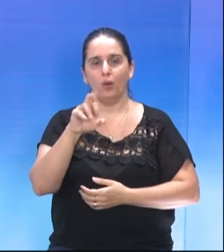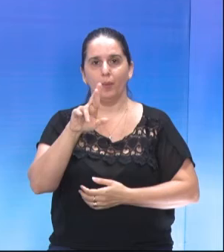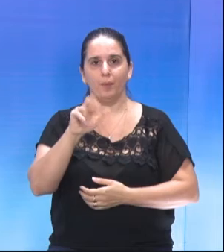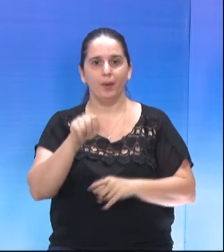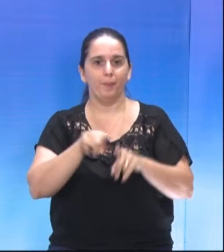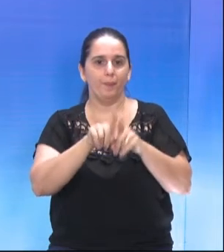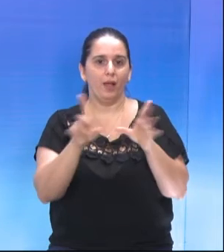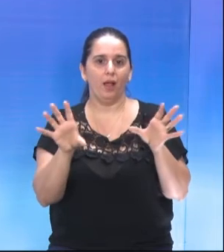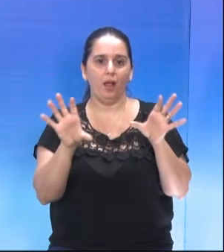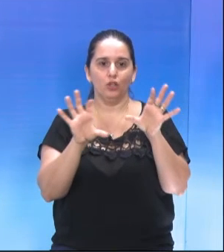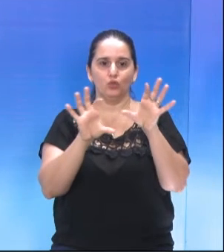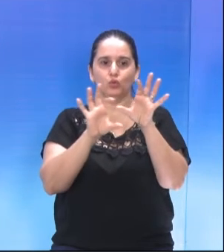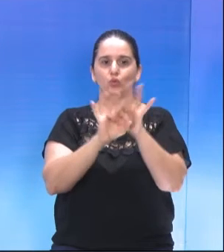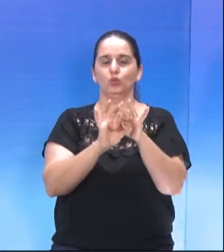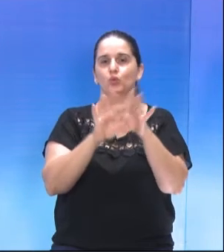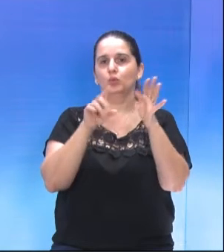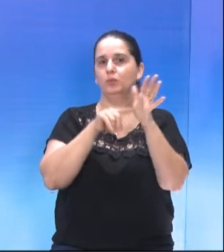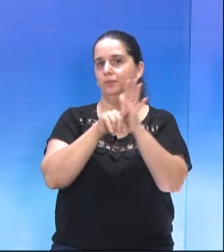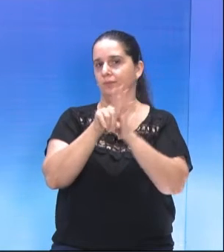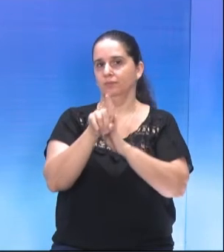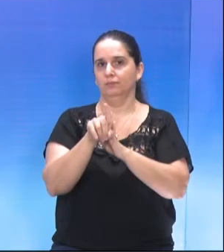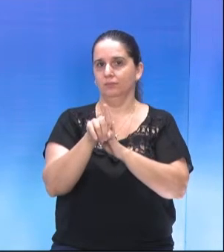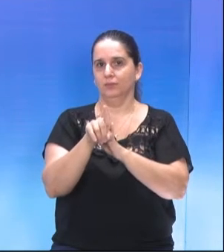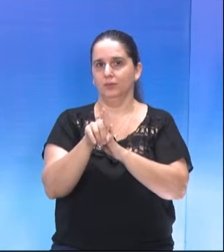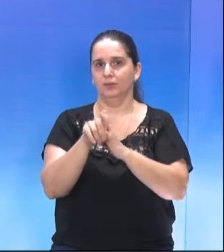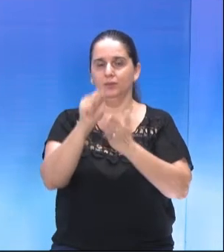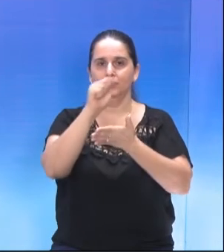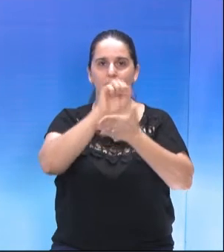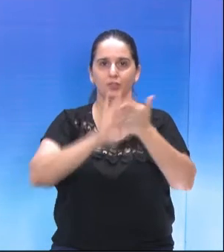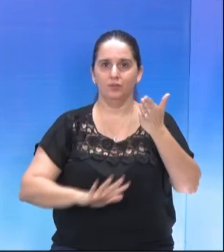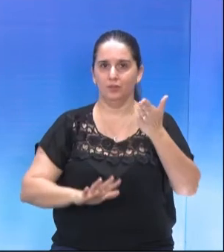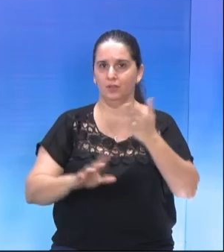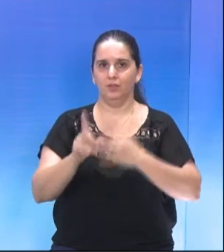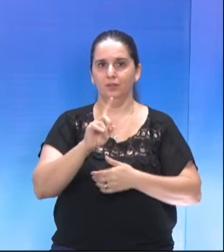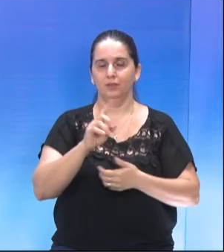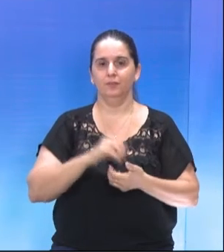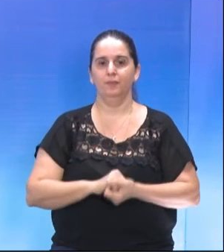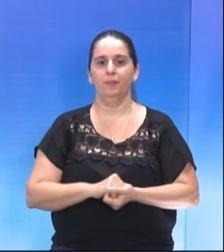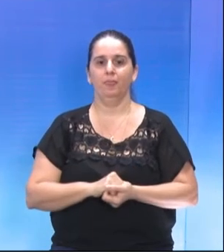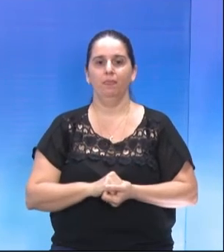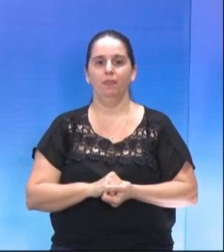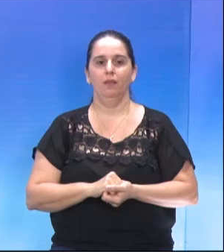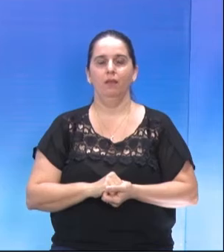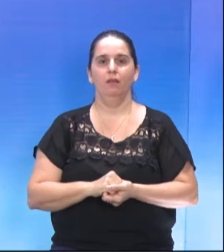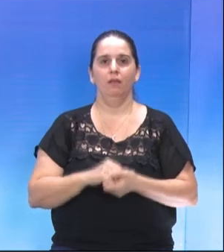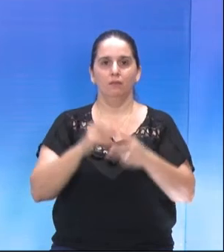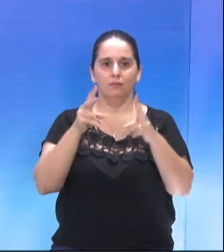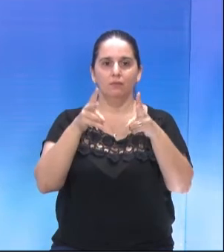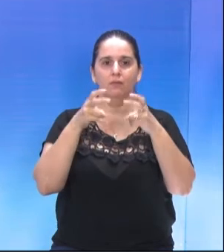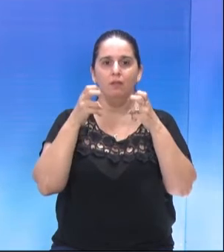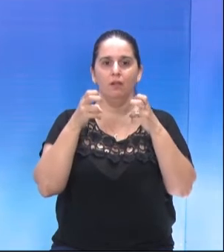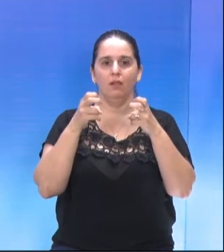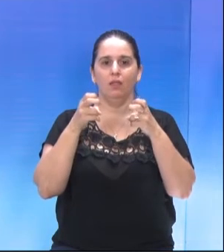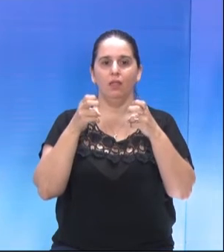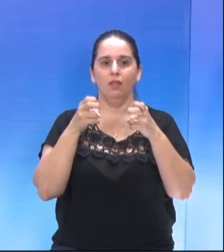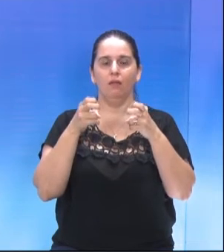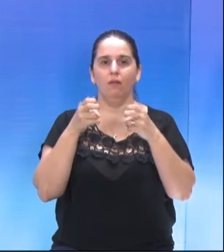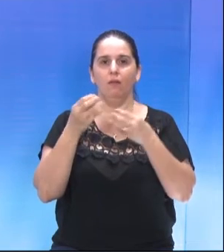não está vinculado a esse tipo da questão do exercício como sugere. Então, aí nós vimos o